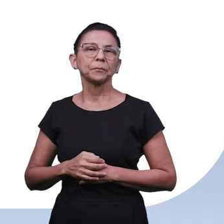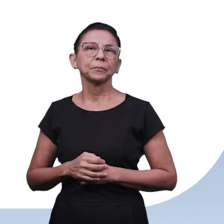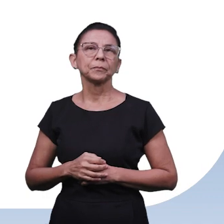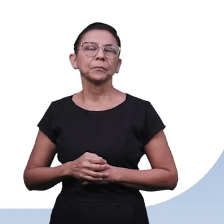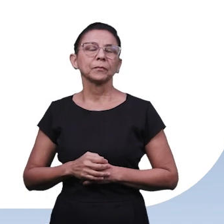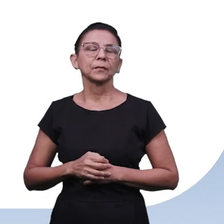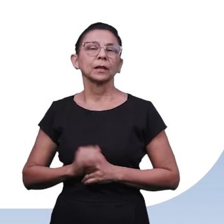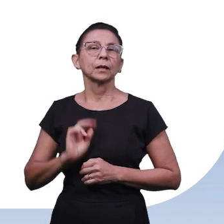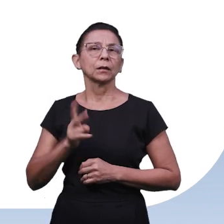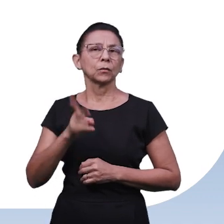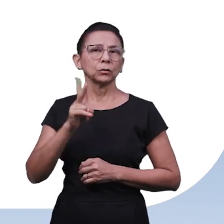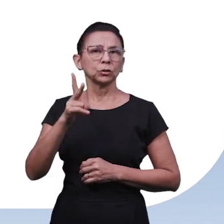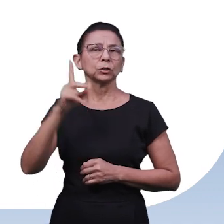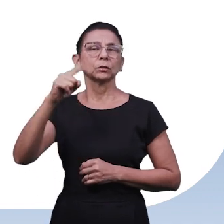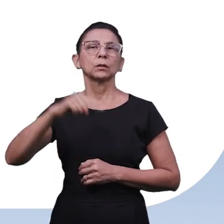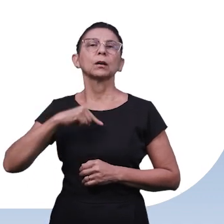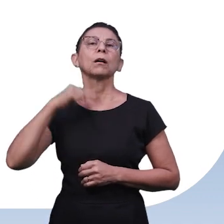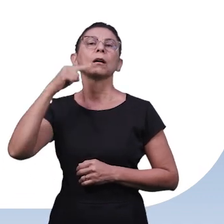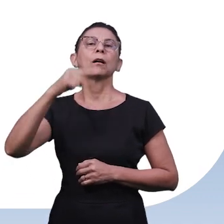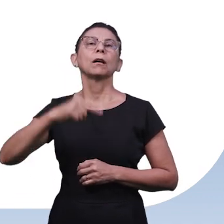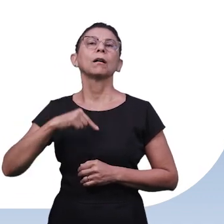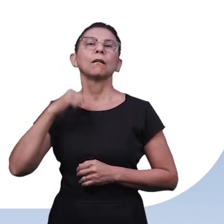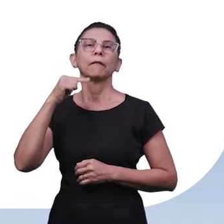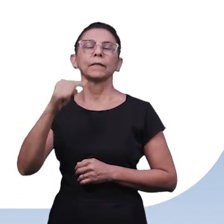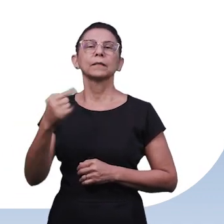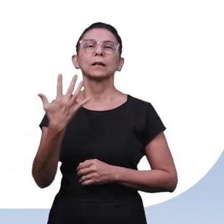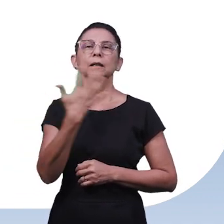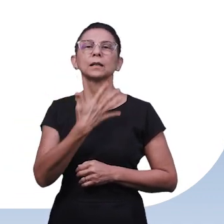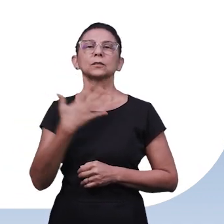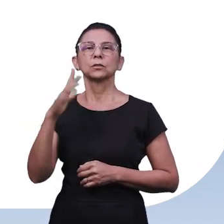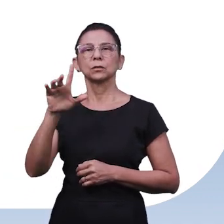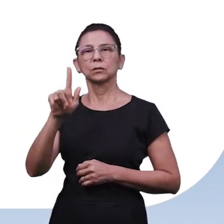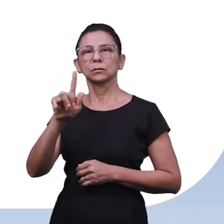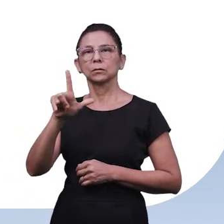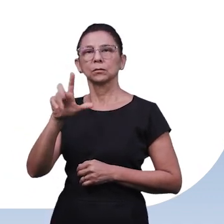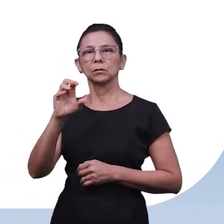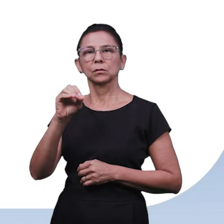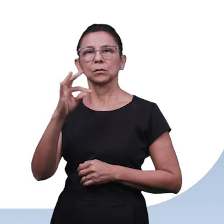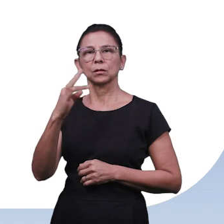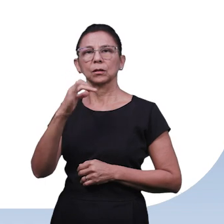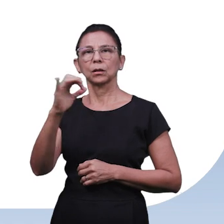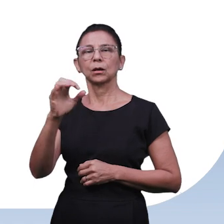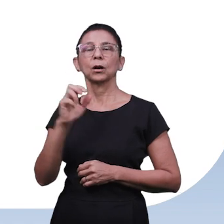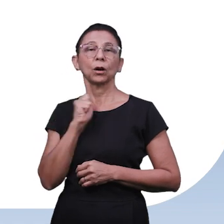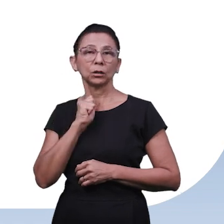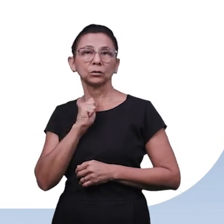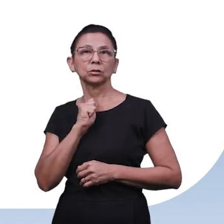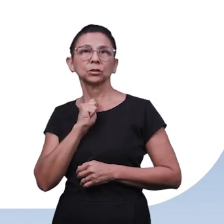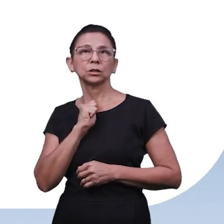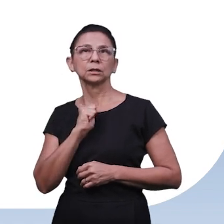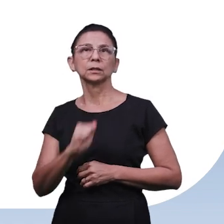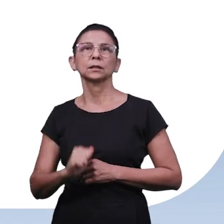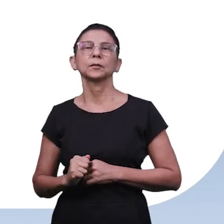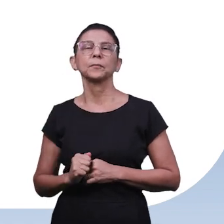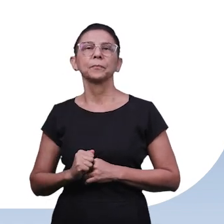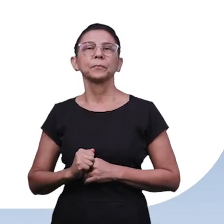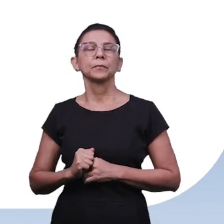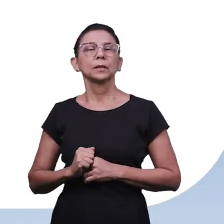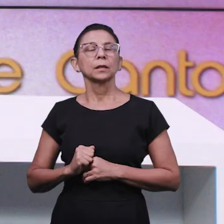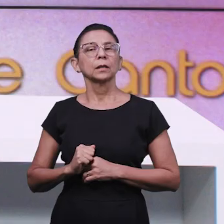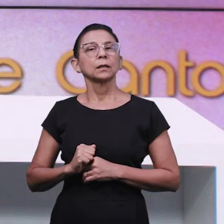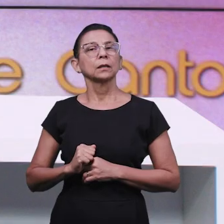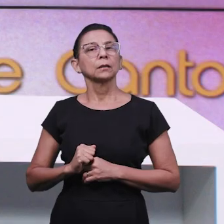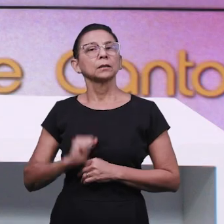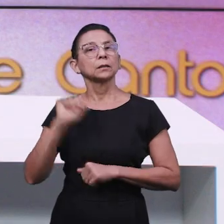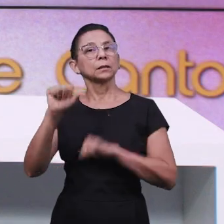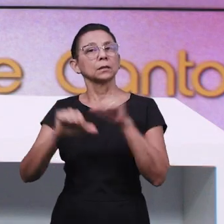mas ele não para aqui. Essa resistência só transforma esse ar